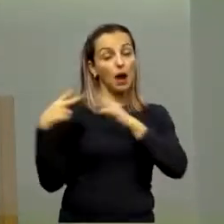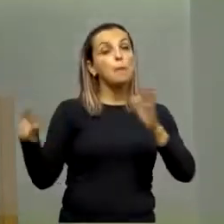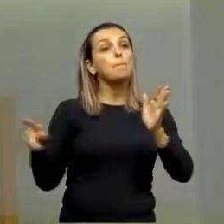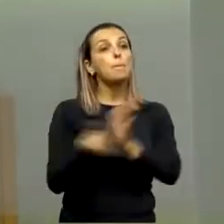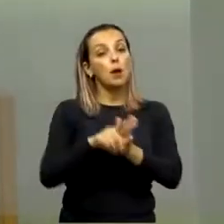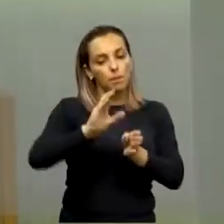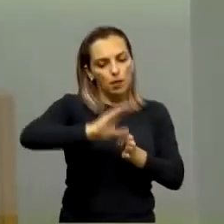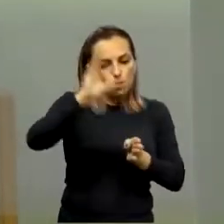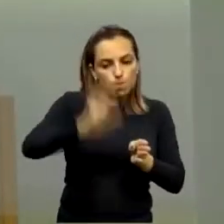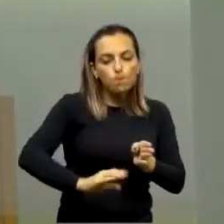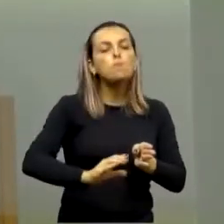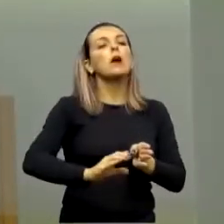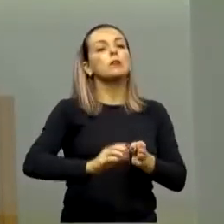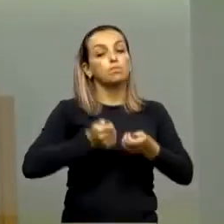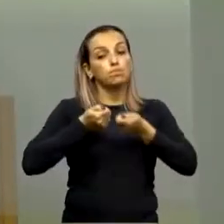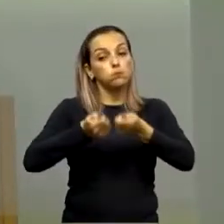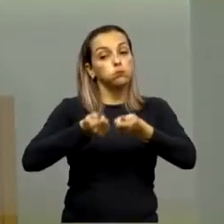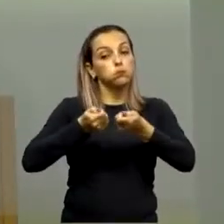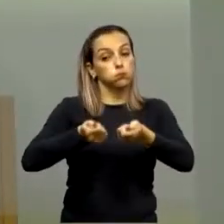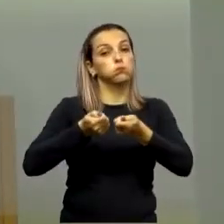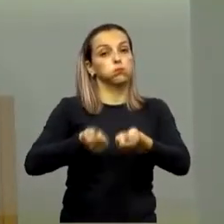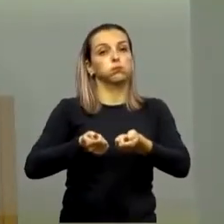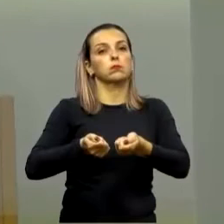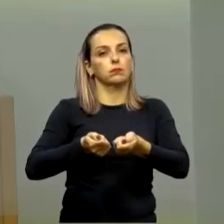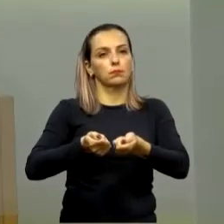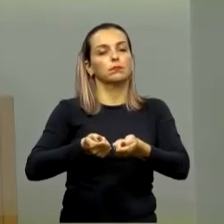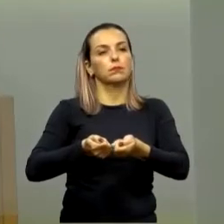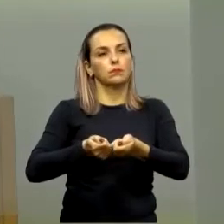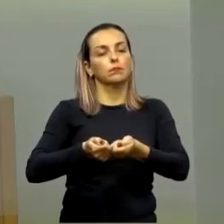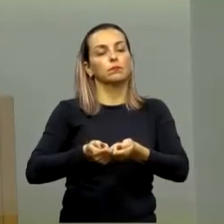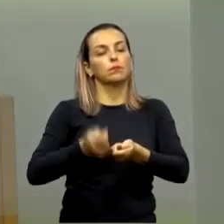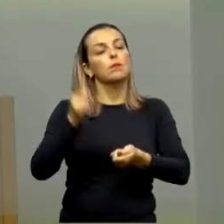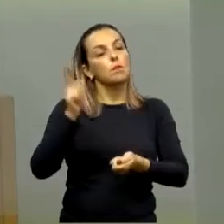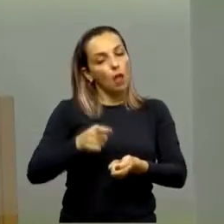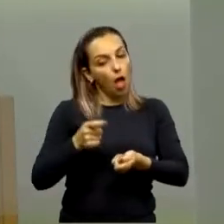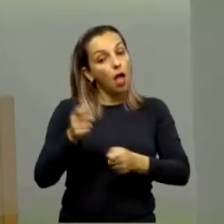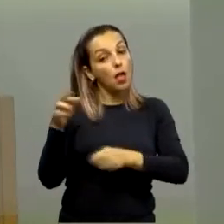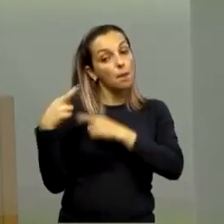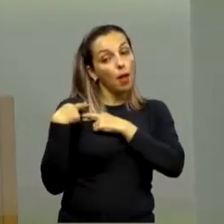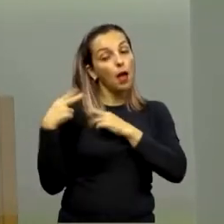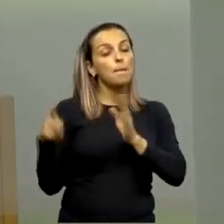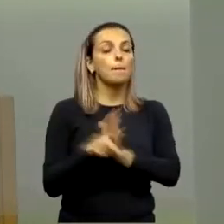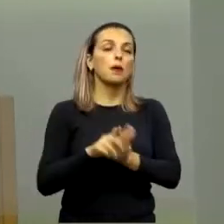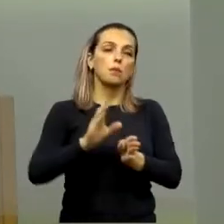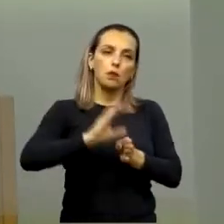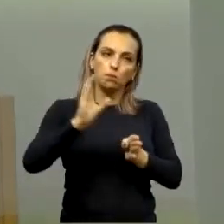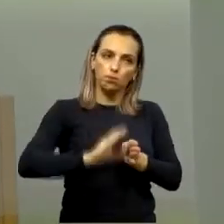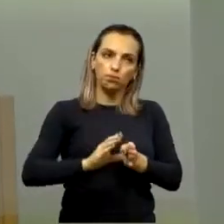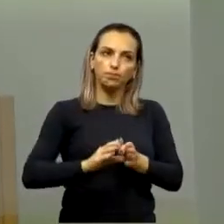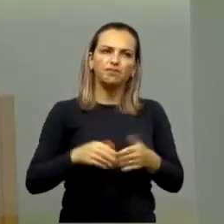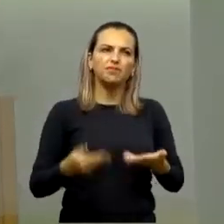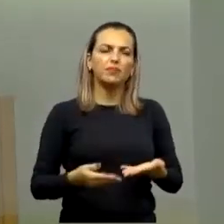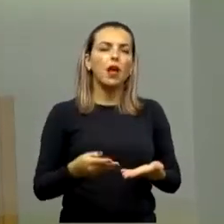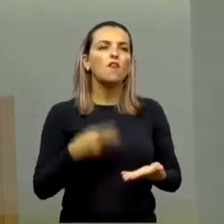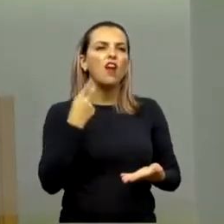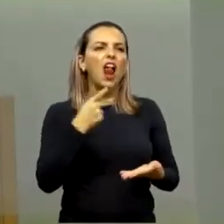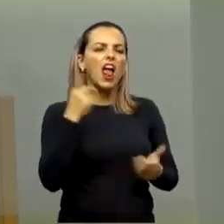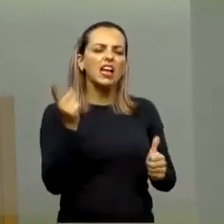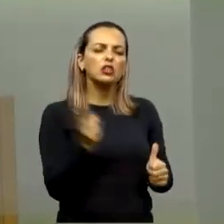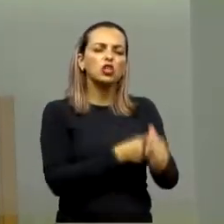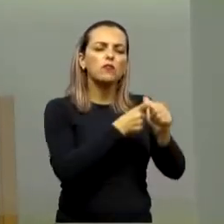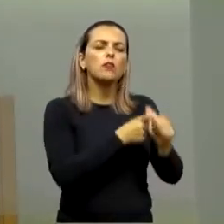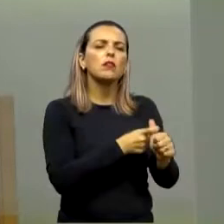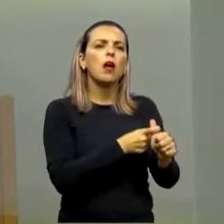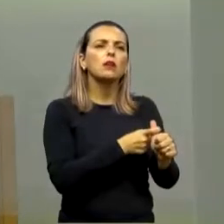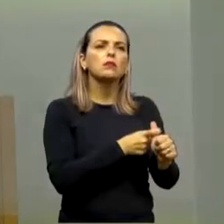dessa câmera provocar entendeu E isso é papel dessa cama povo e fala que débito que